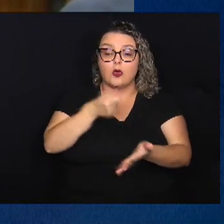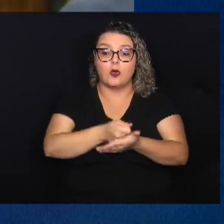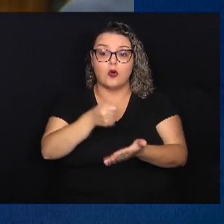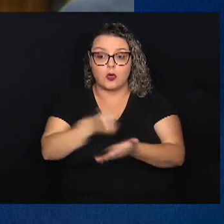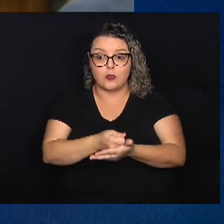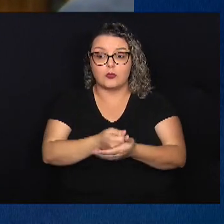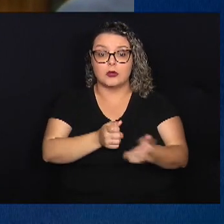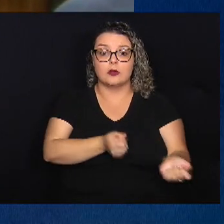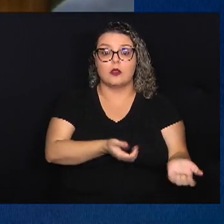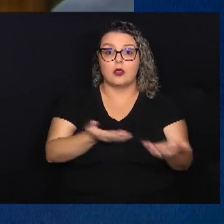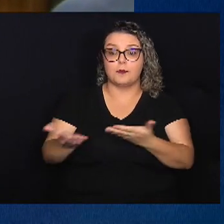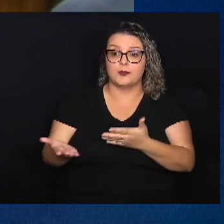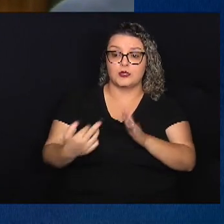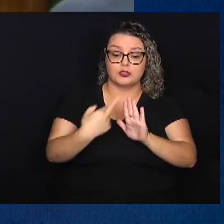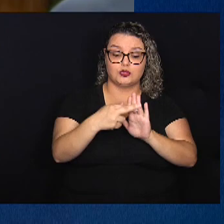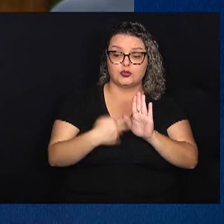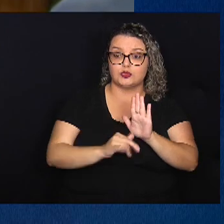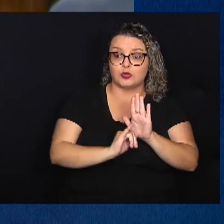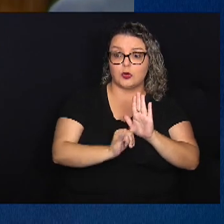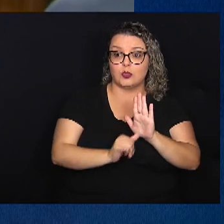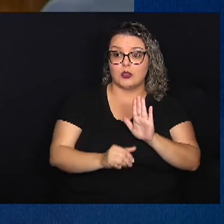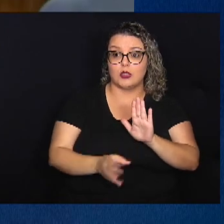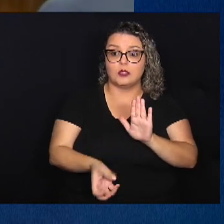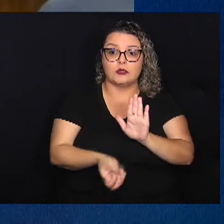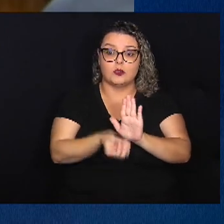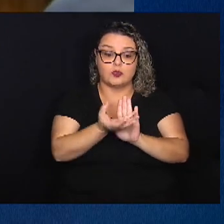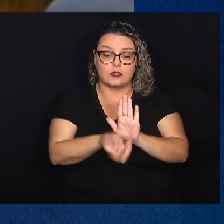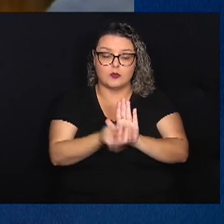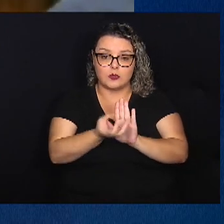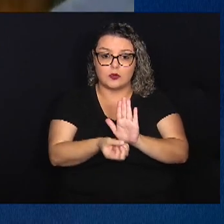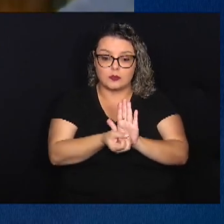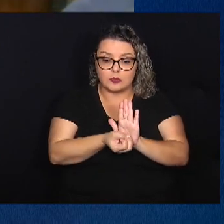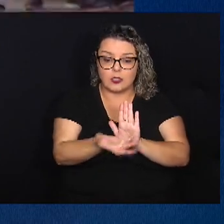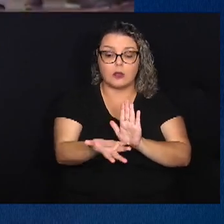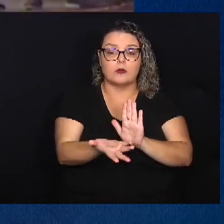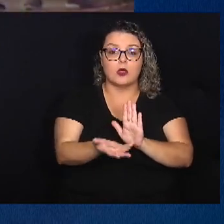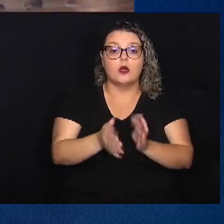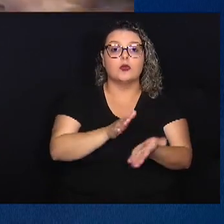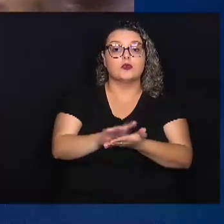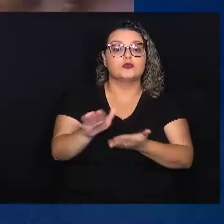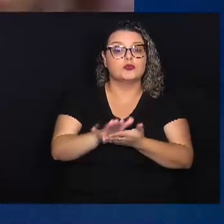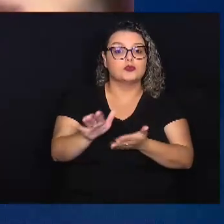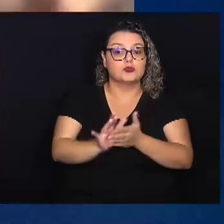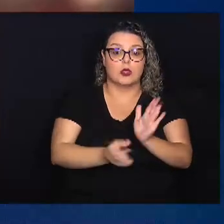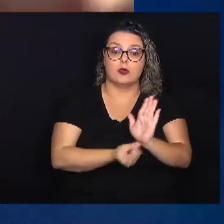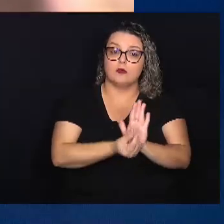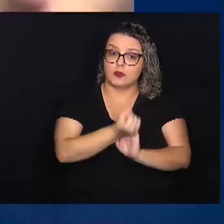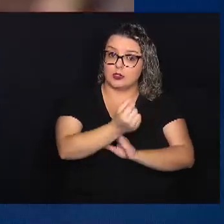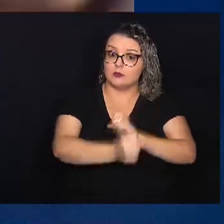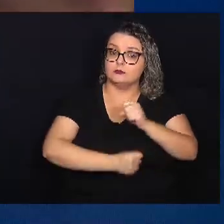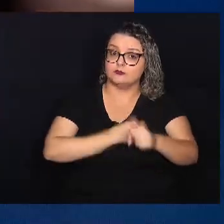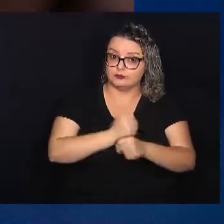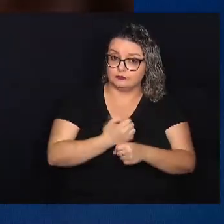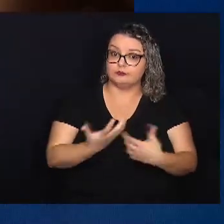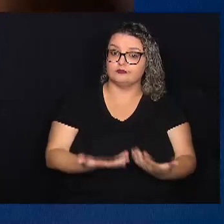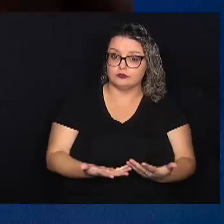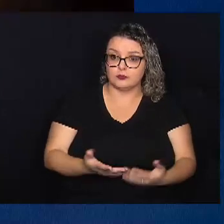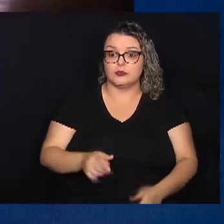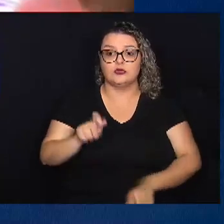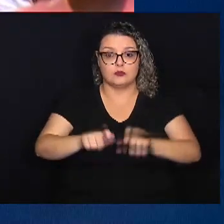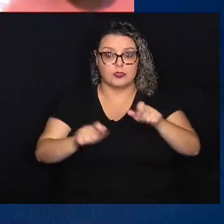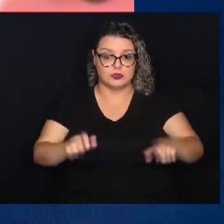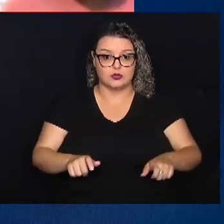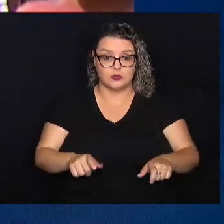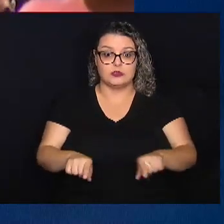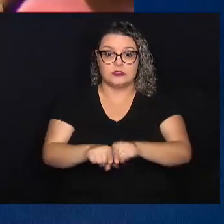apresentação de um relatório contendo informações sobre os gastos orçamentários e o número de pessoas físicas e jurídicas